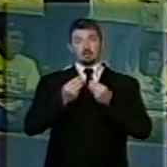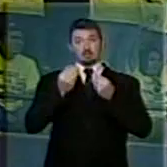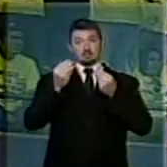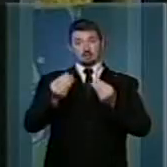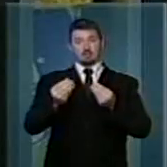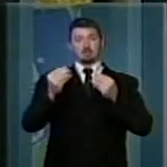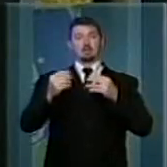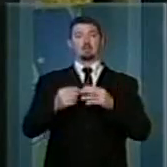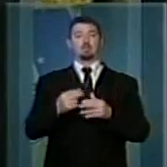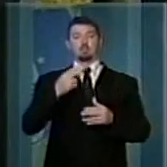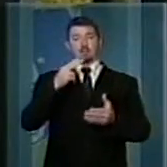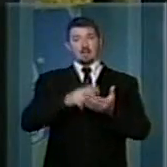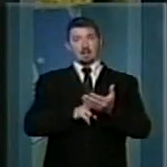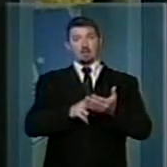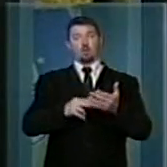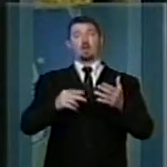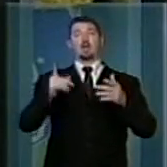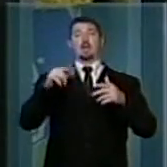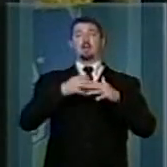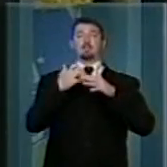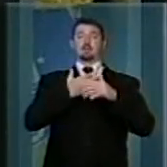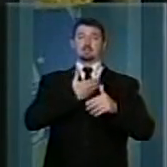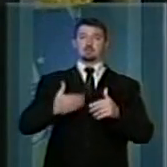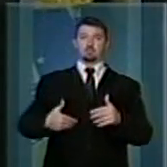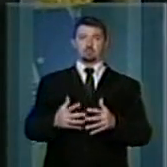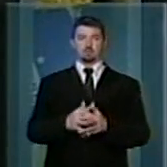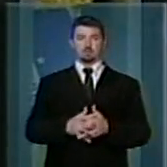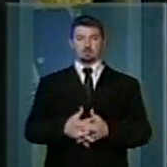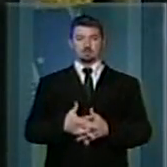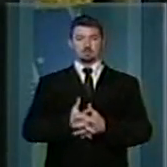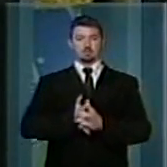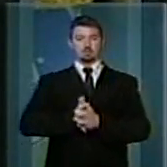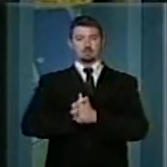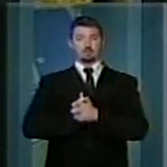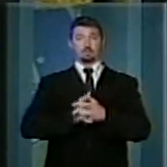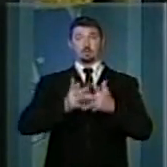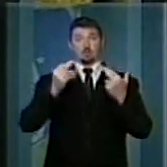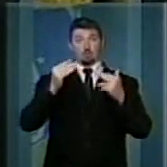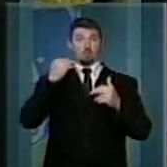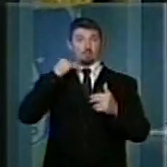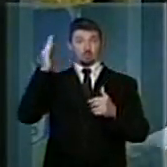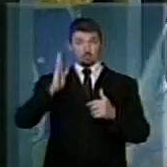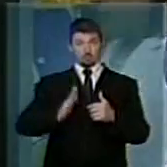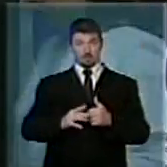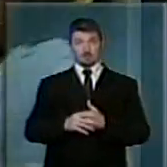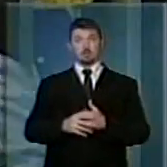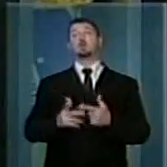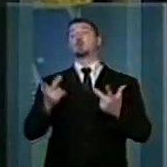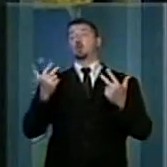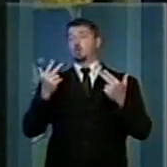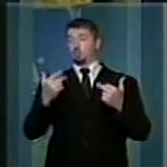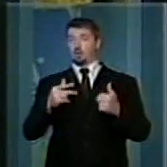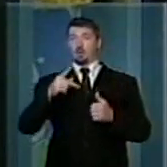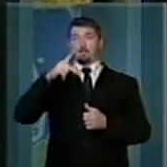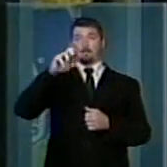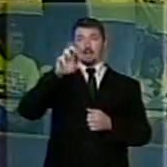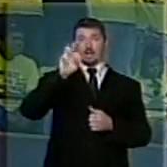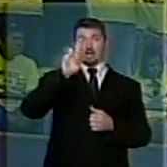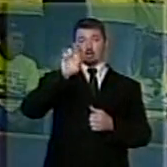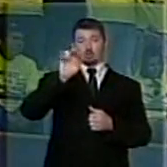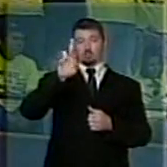como empresa pública. E assim como se fez no Banco do Brasil se fez na